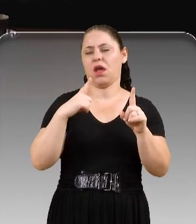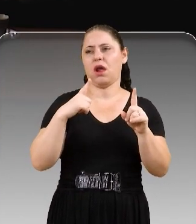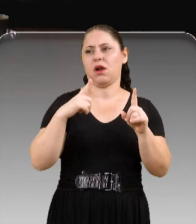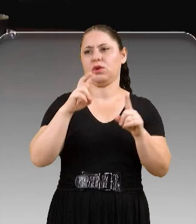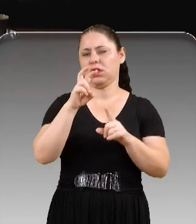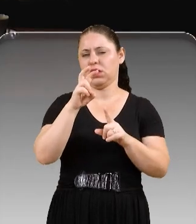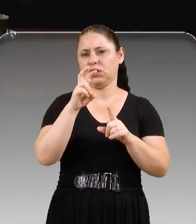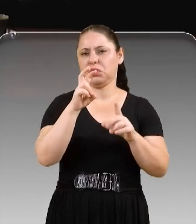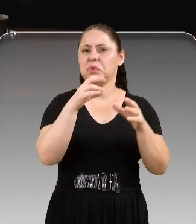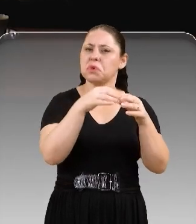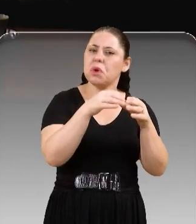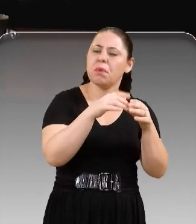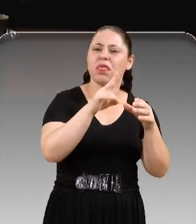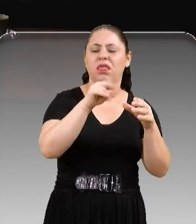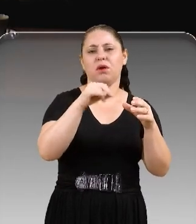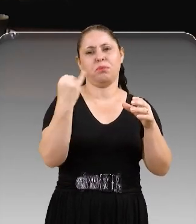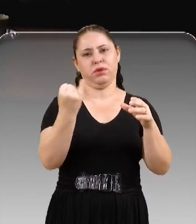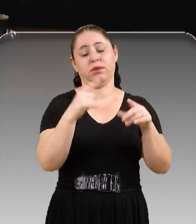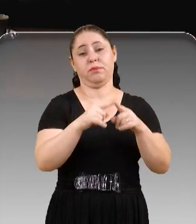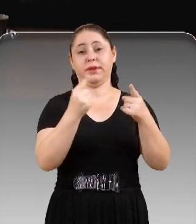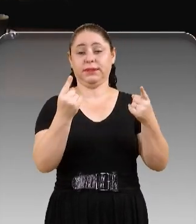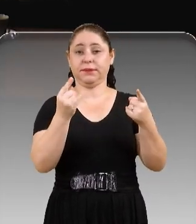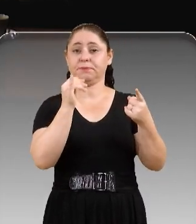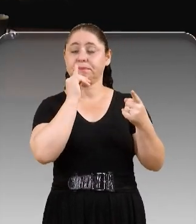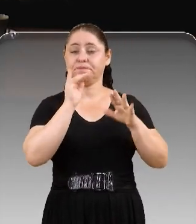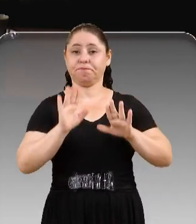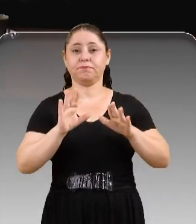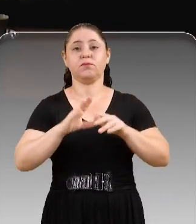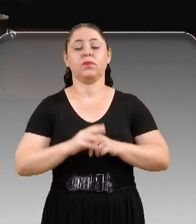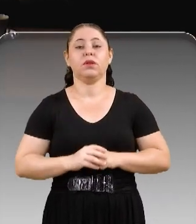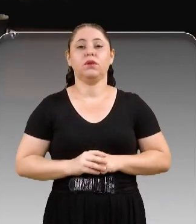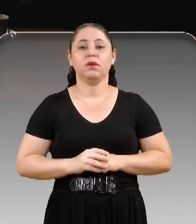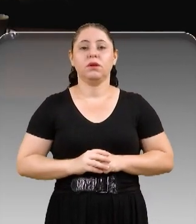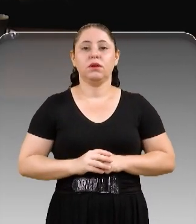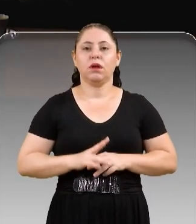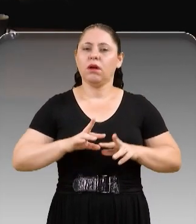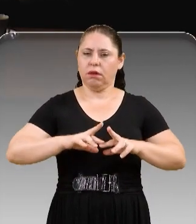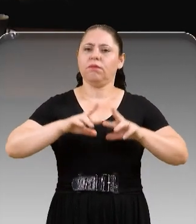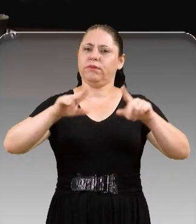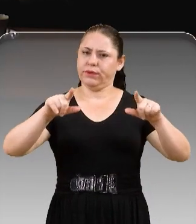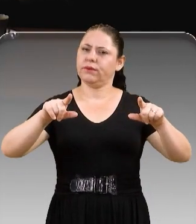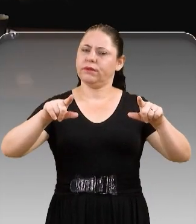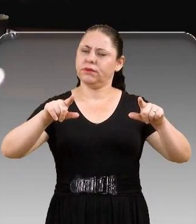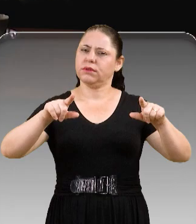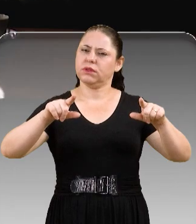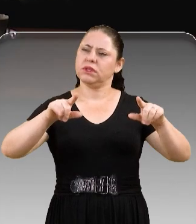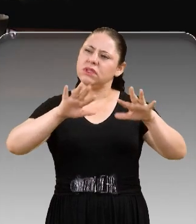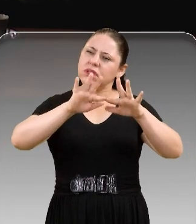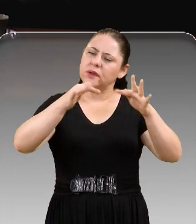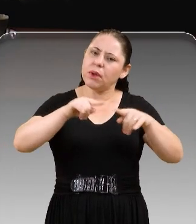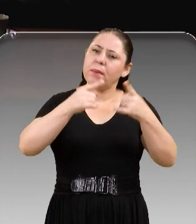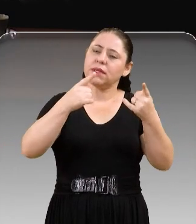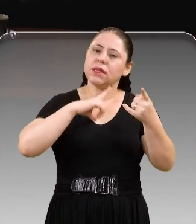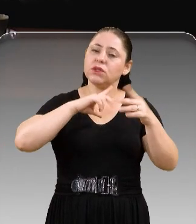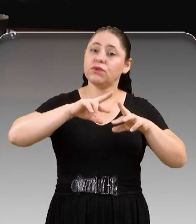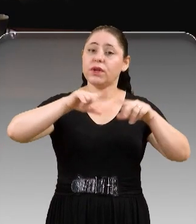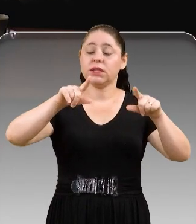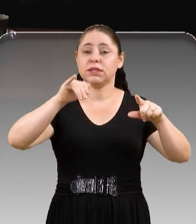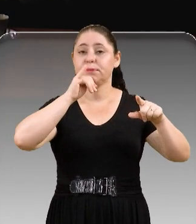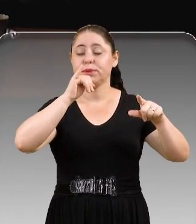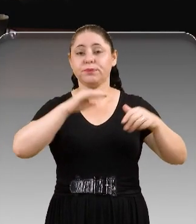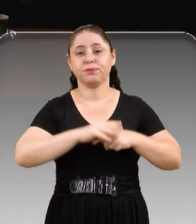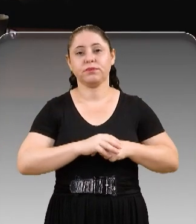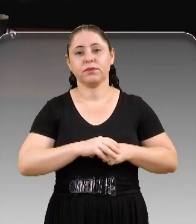os que vêm do Quinto Constitucional também não sejam. Mas há uma diferença sutil, mas há uma diferença no sentido de